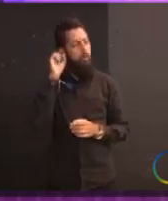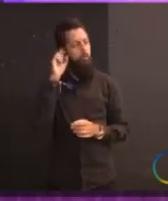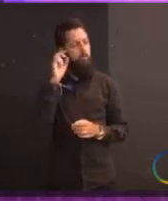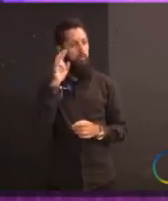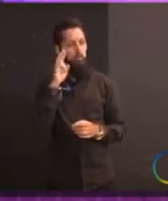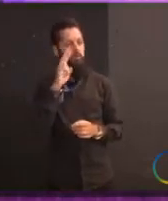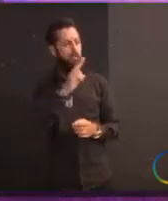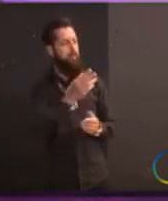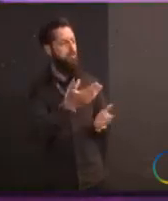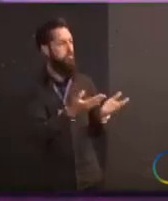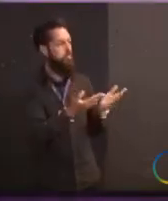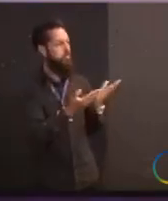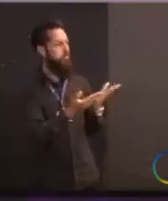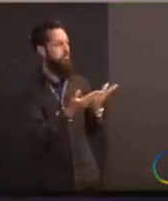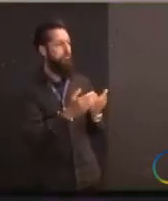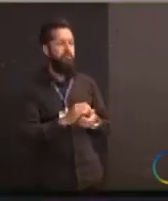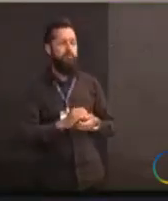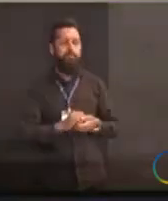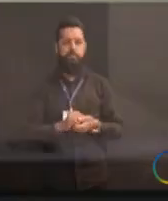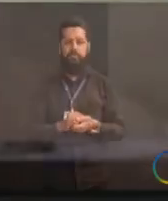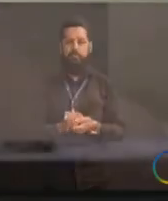pudesse realizar alguma